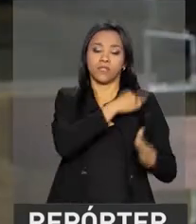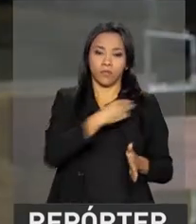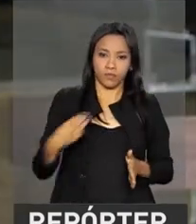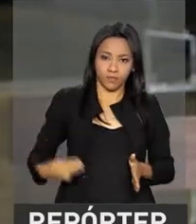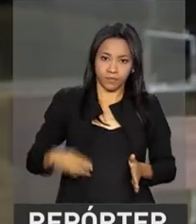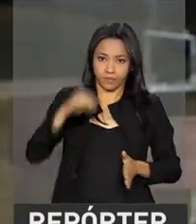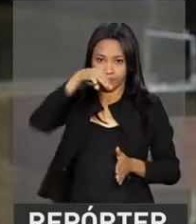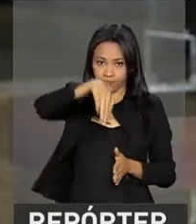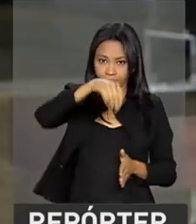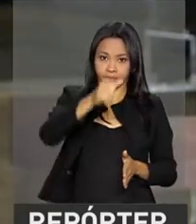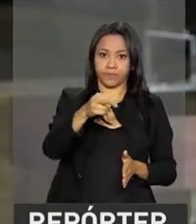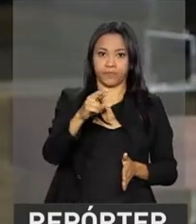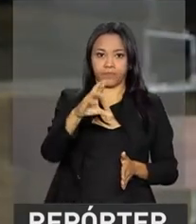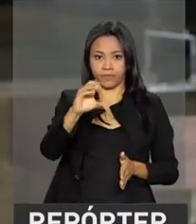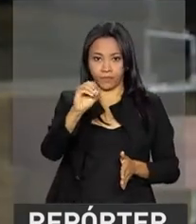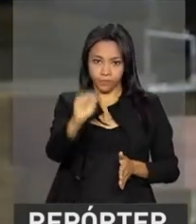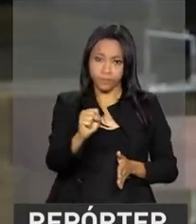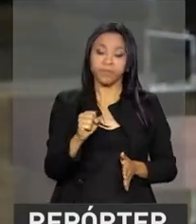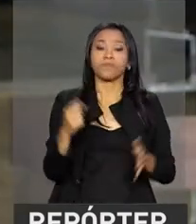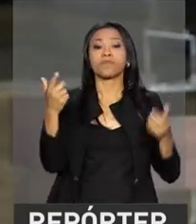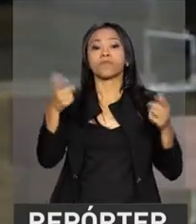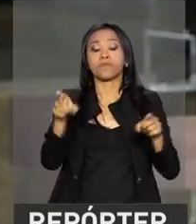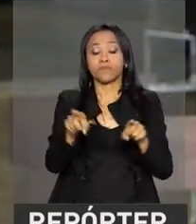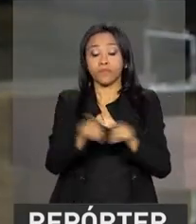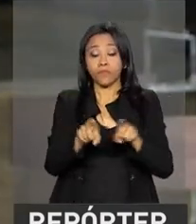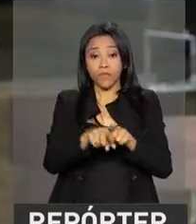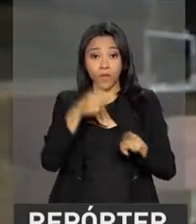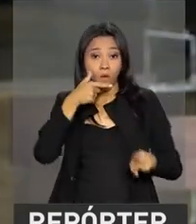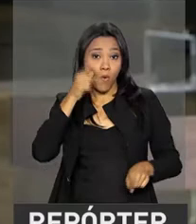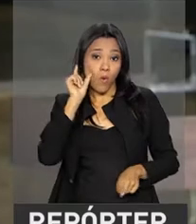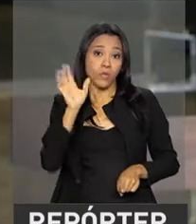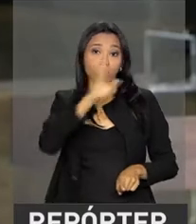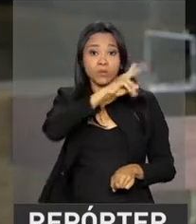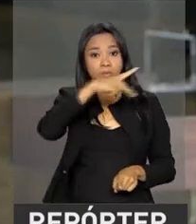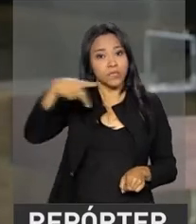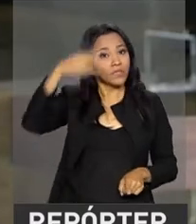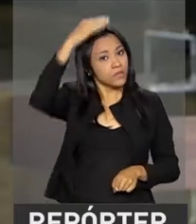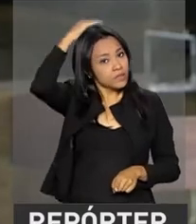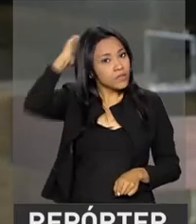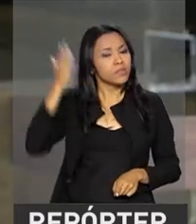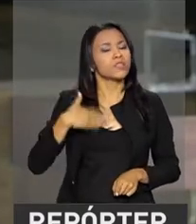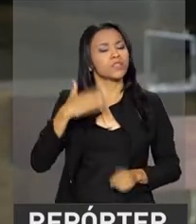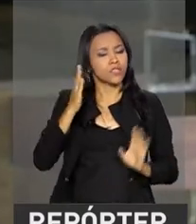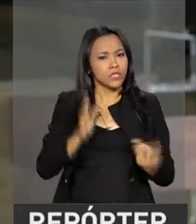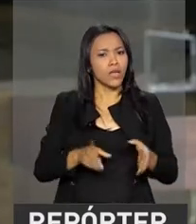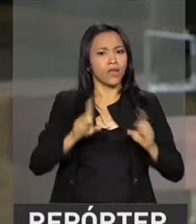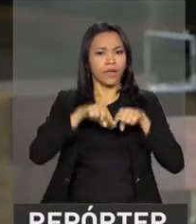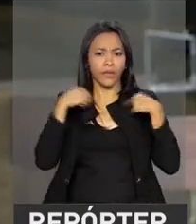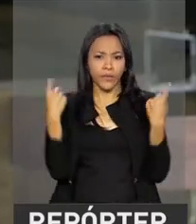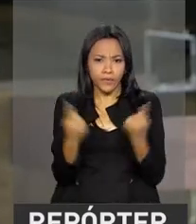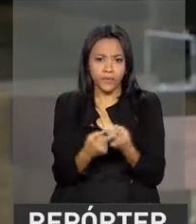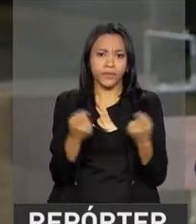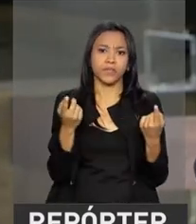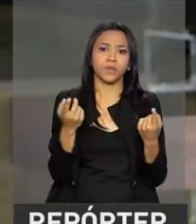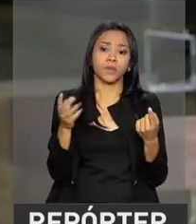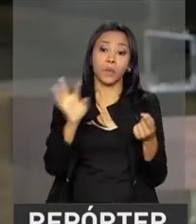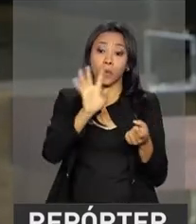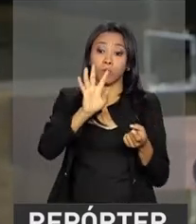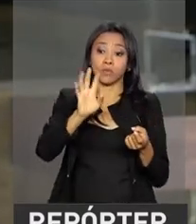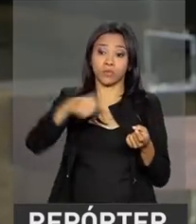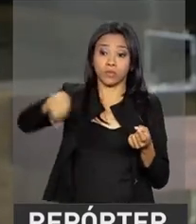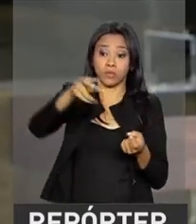Pereira. Carol, a gente lembra ainda que ontem o presidente Michel Temer ele já havia se reunido com representantes das centrais sindicais